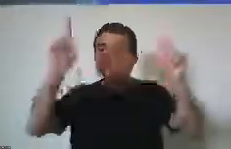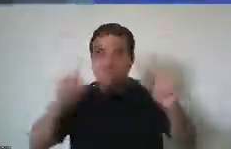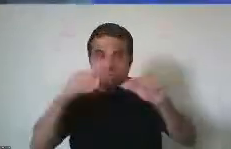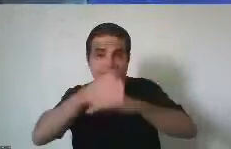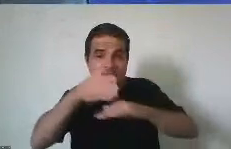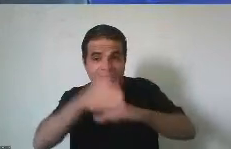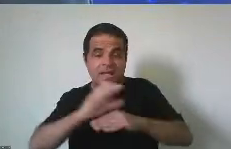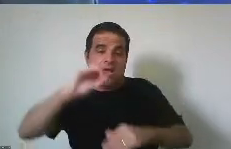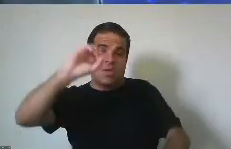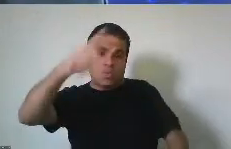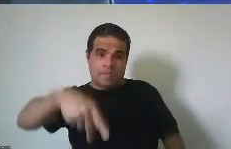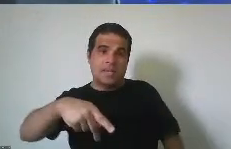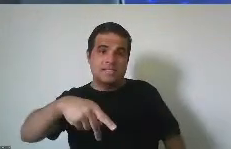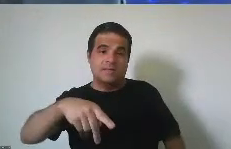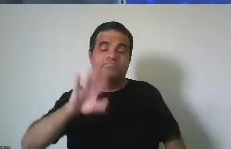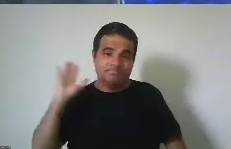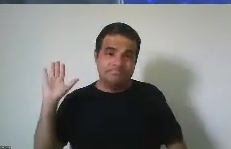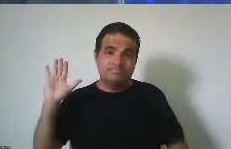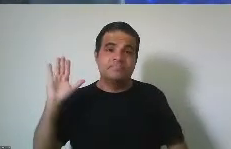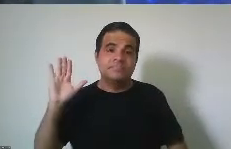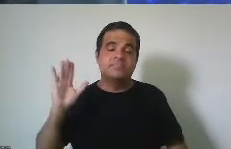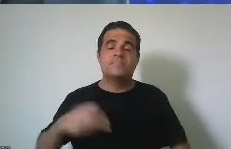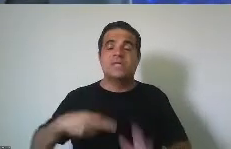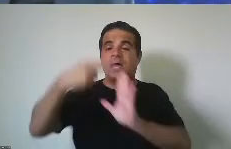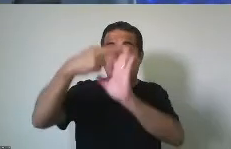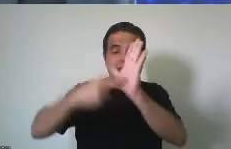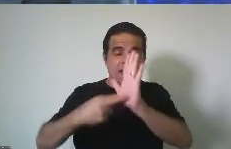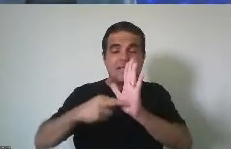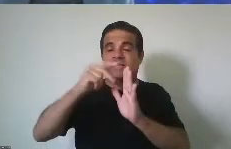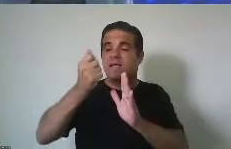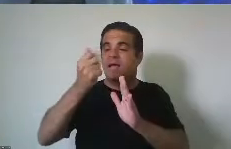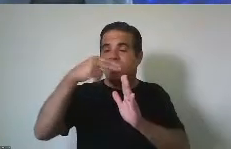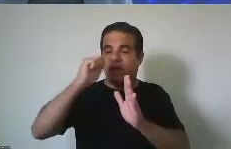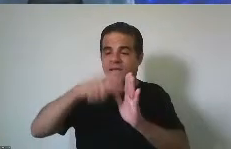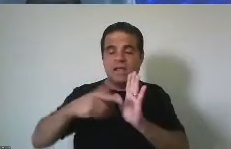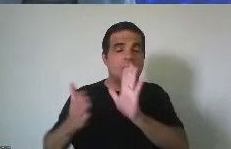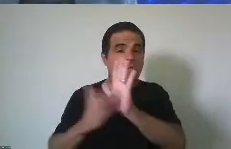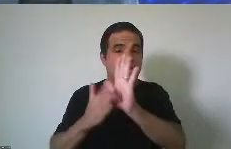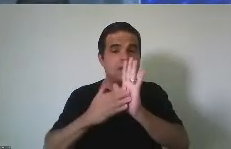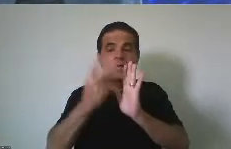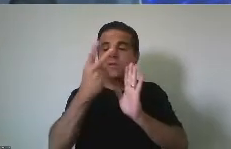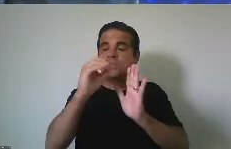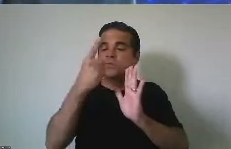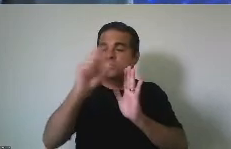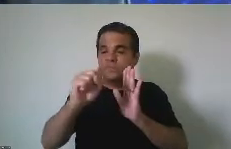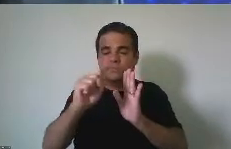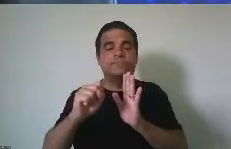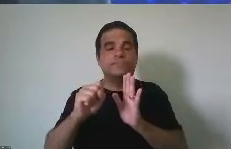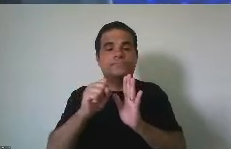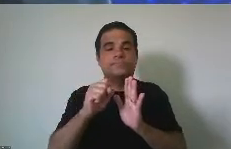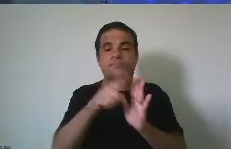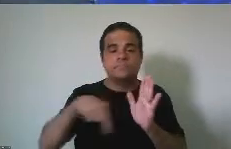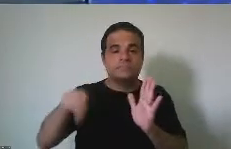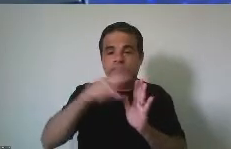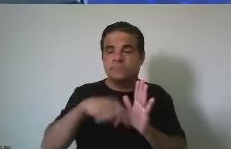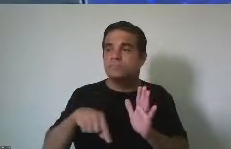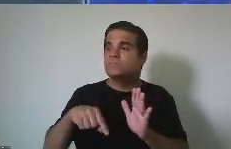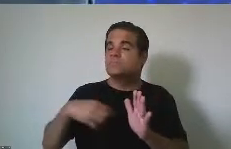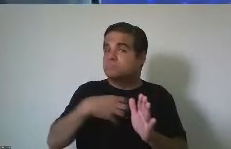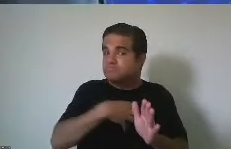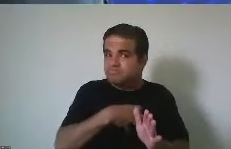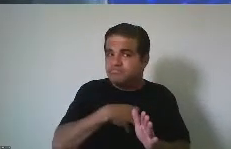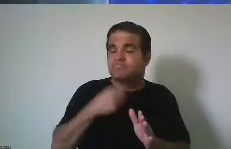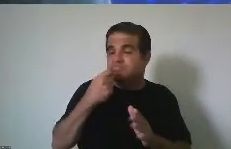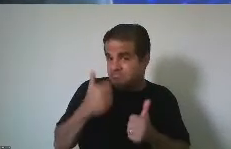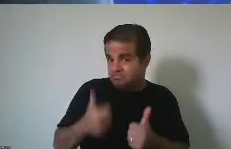então a receita que anel estabeleceu em 2018 cobriu perfeitamente esse investimento realizar só